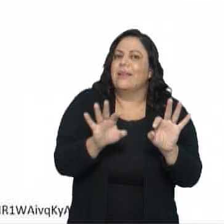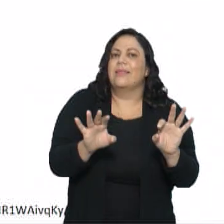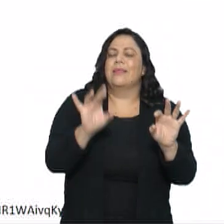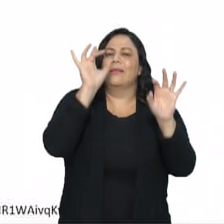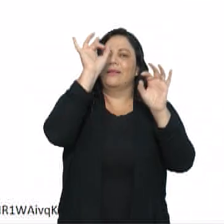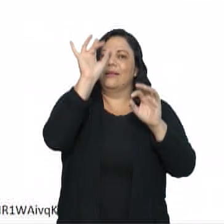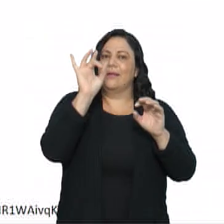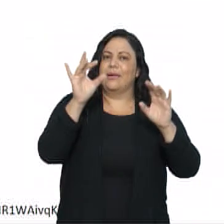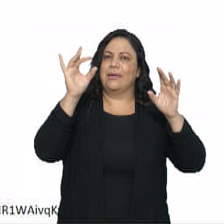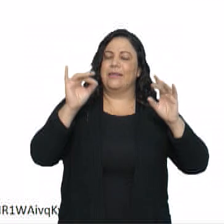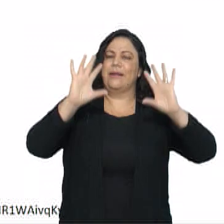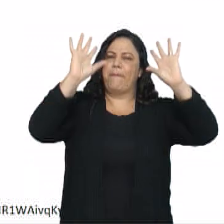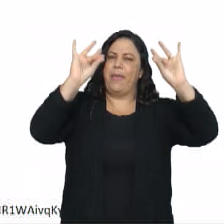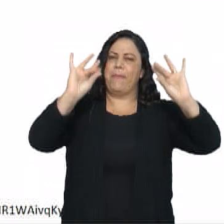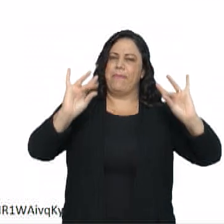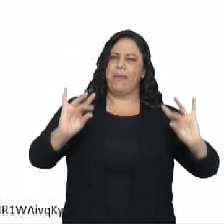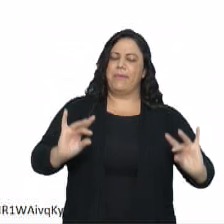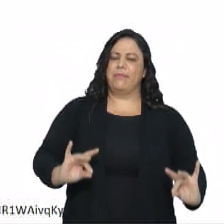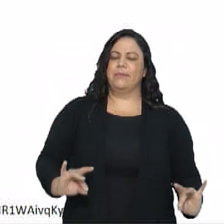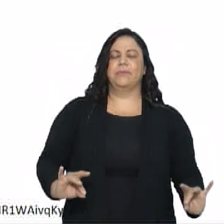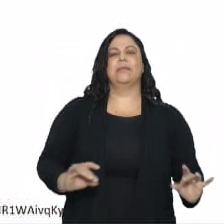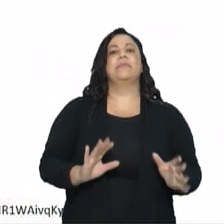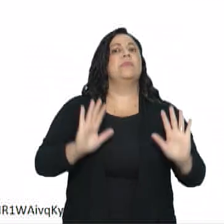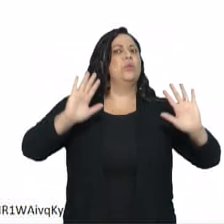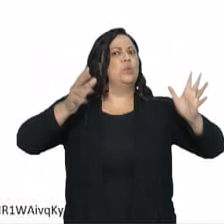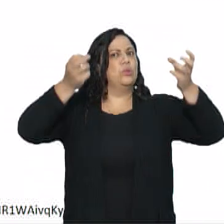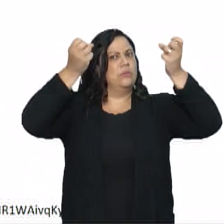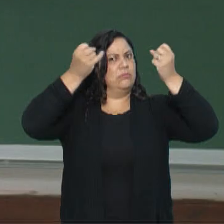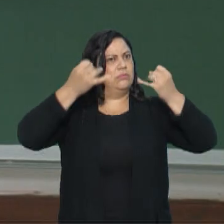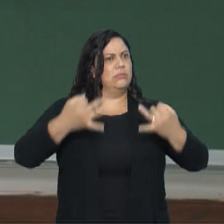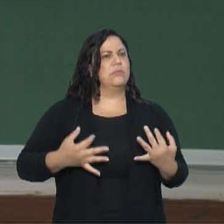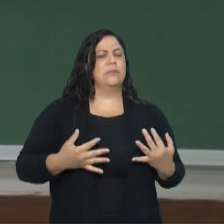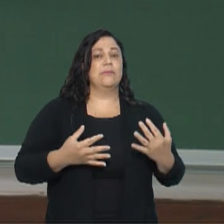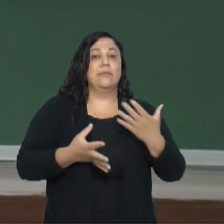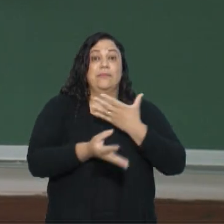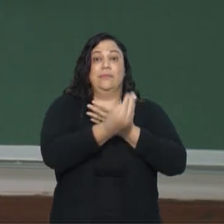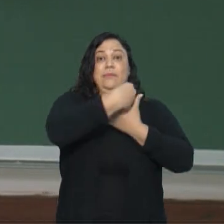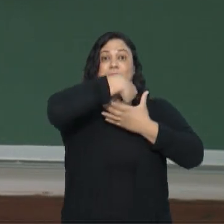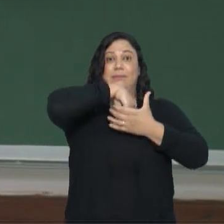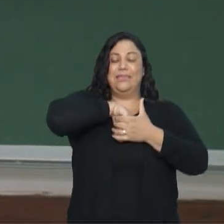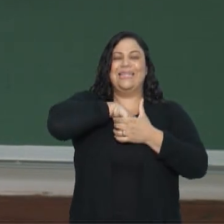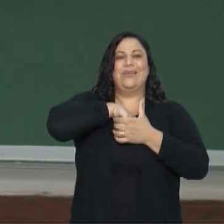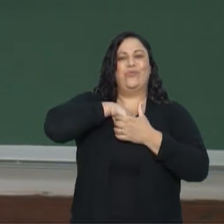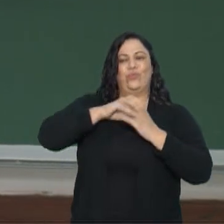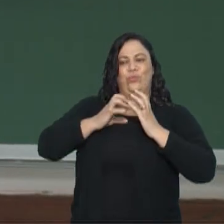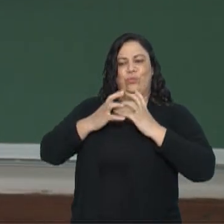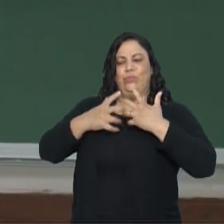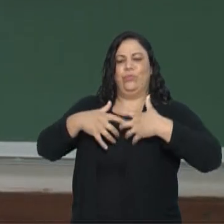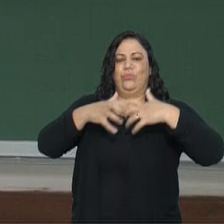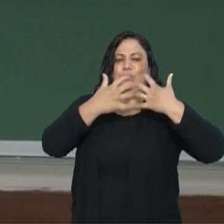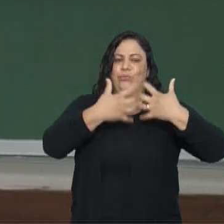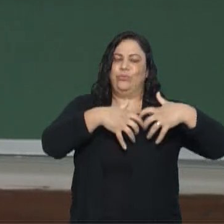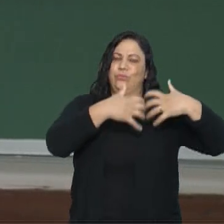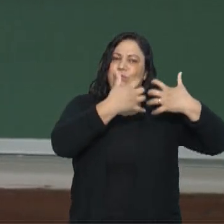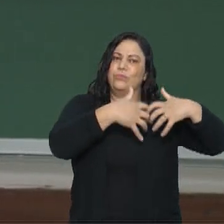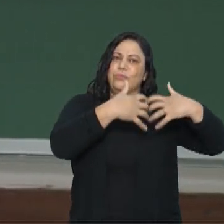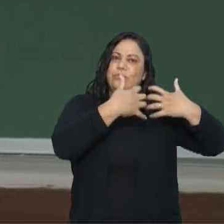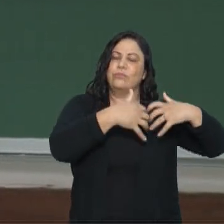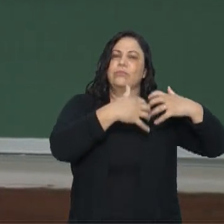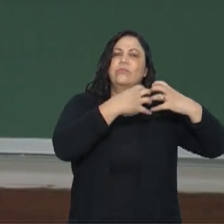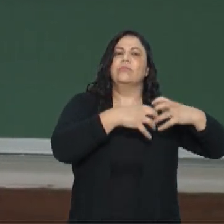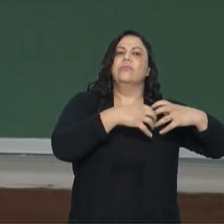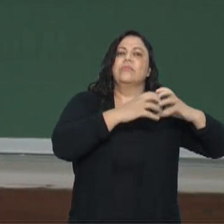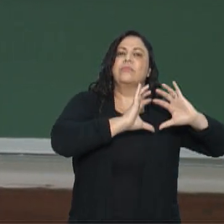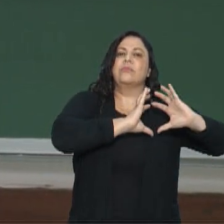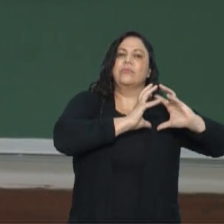desse sistema nervoso central? Já o que eu falei do encéfalo, que está dentro A nossa caixa craniana, a gente tem que saber quais